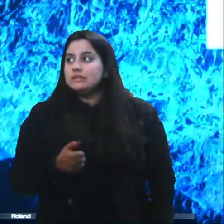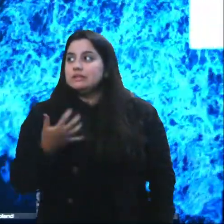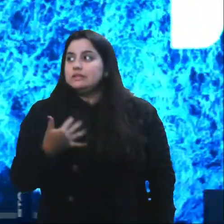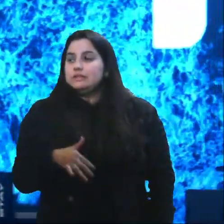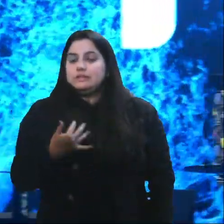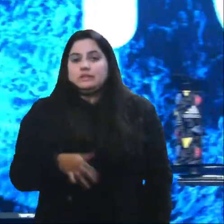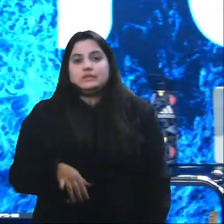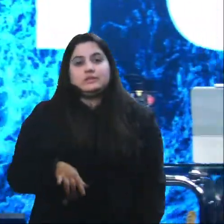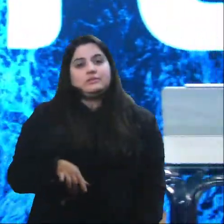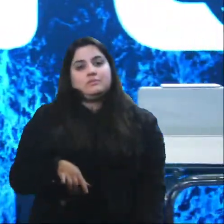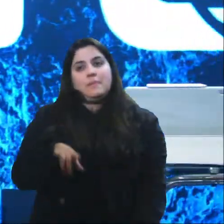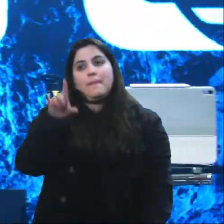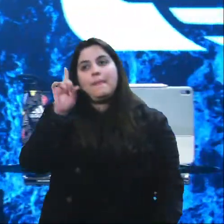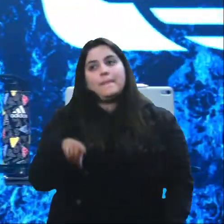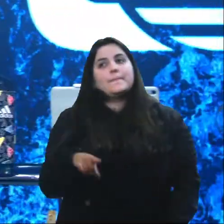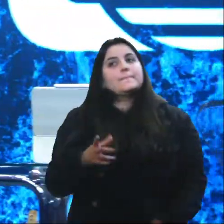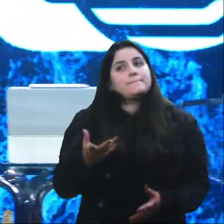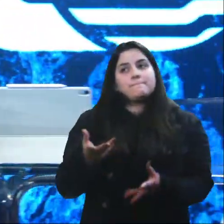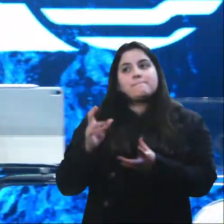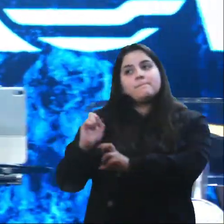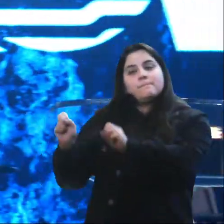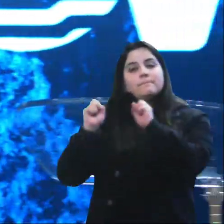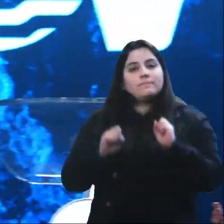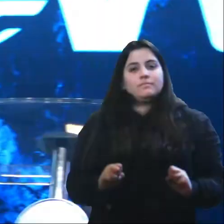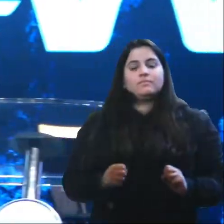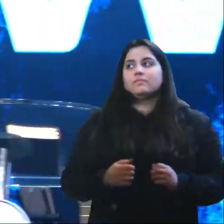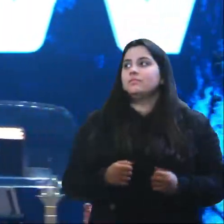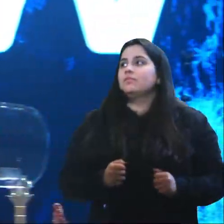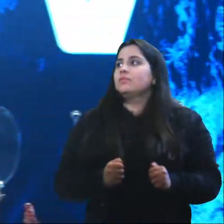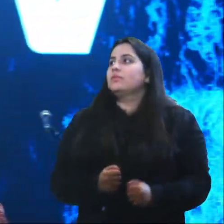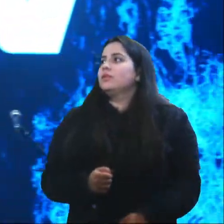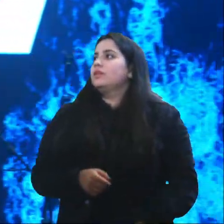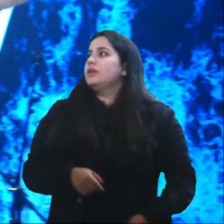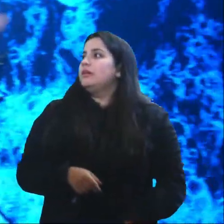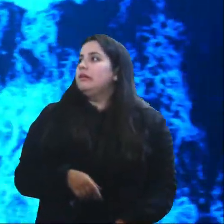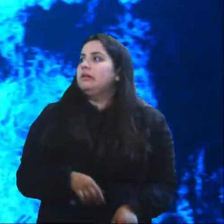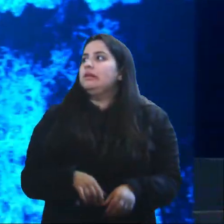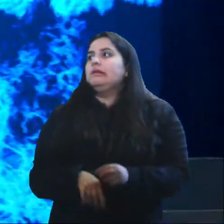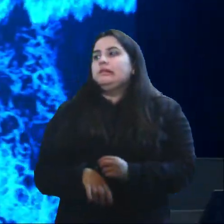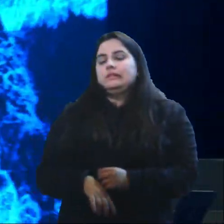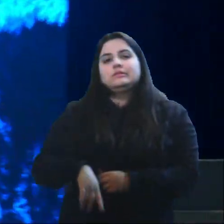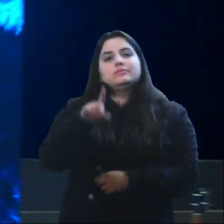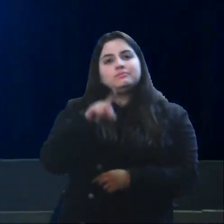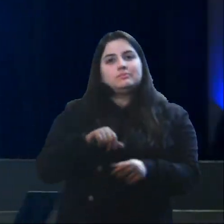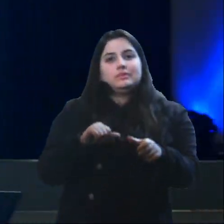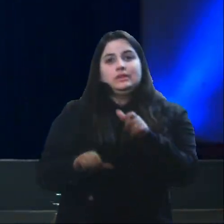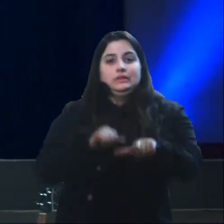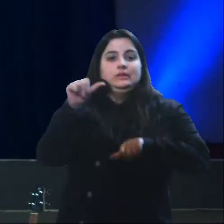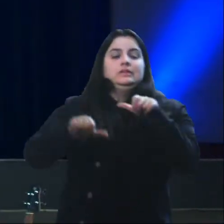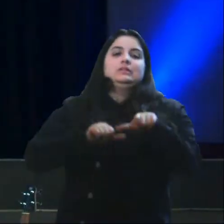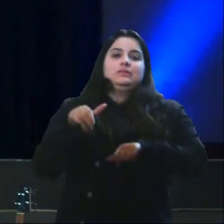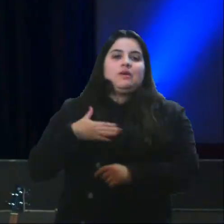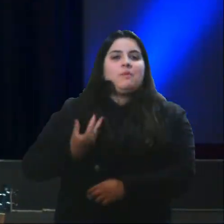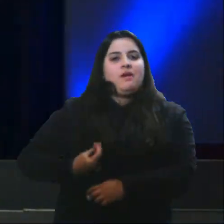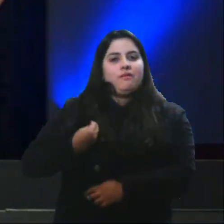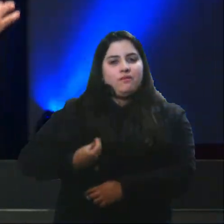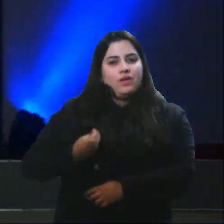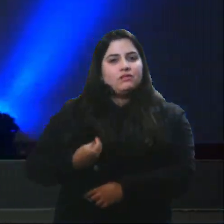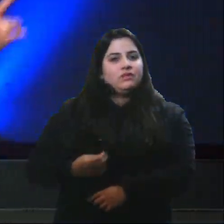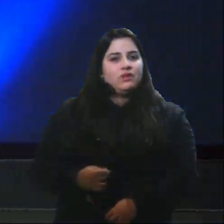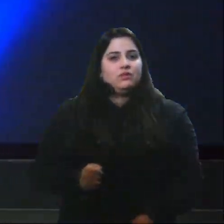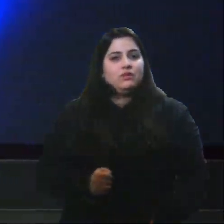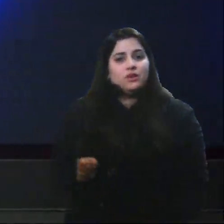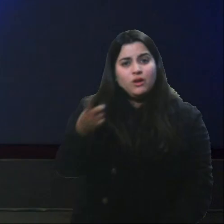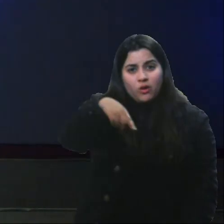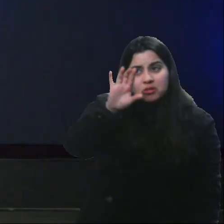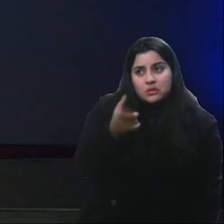Isso é uma mensagem muito poderosa, isso transforma a maneira como nós vivemos. Você já parou para pensar que